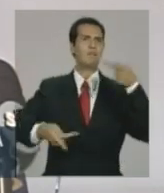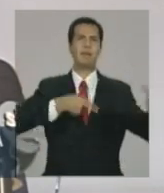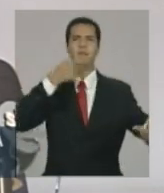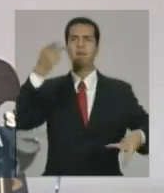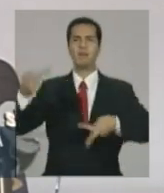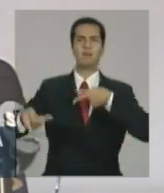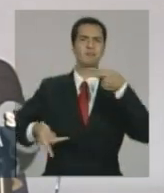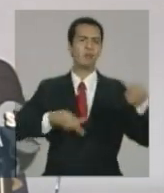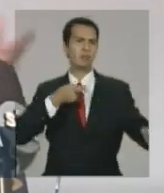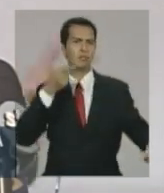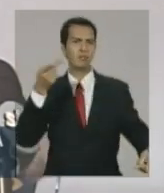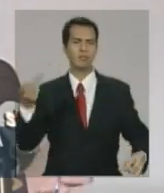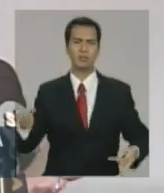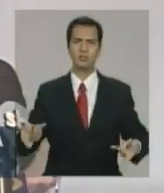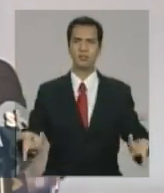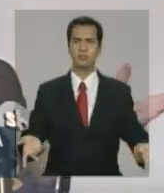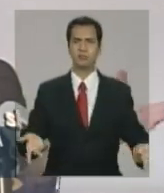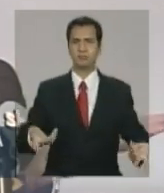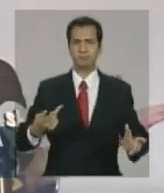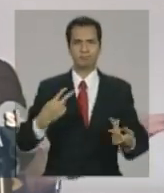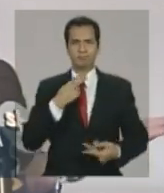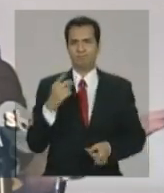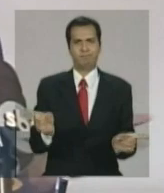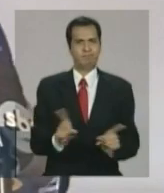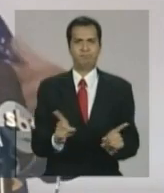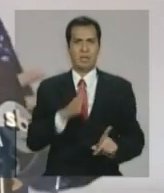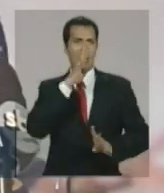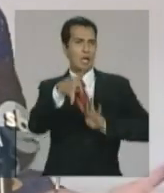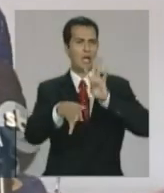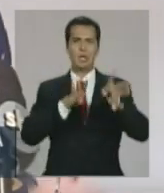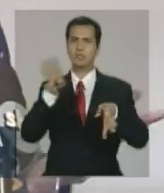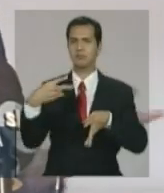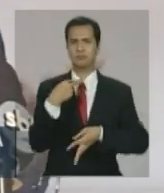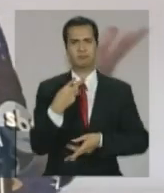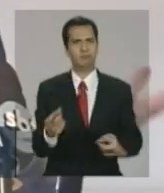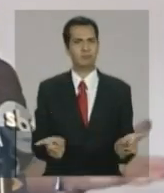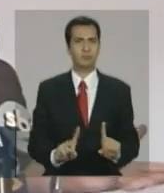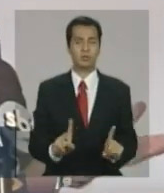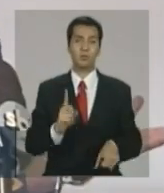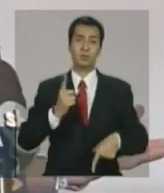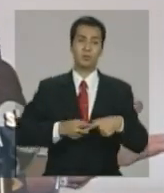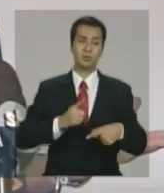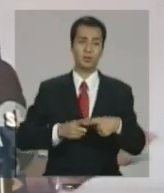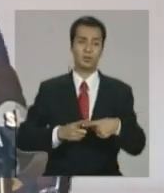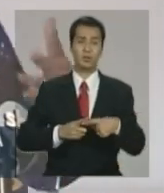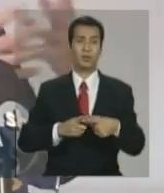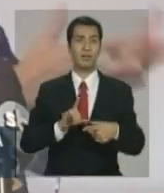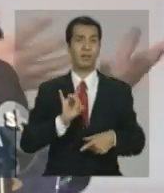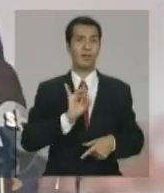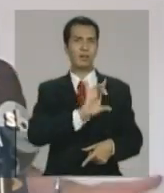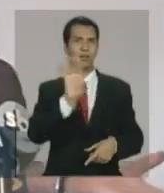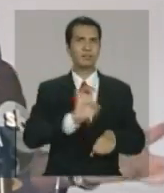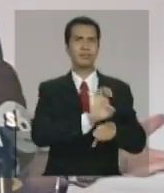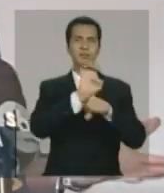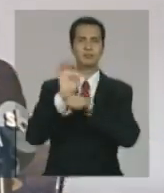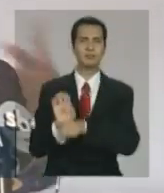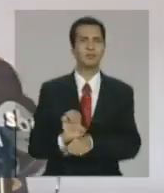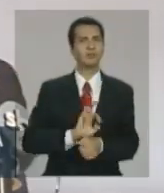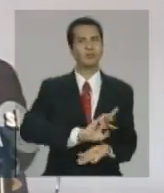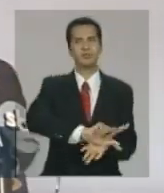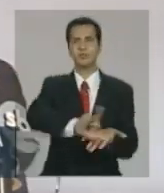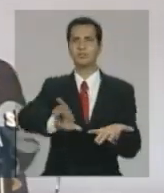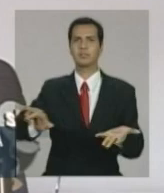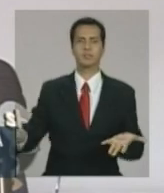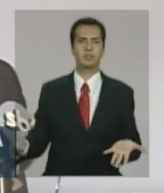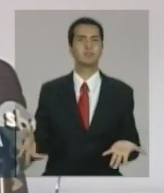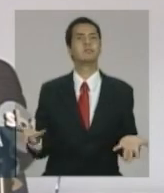fazendo considerações e qualificando as pessoas, porque elas encontram uma realidade. E, diante dessa realidade, é